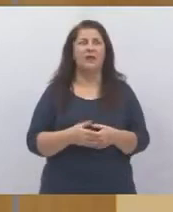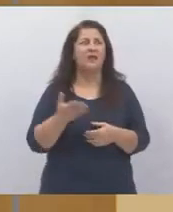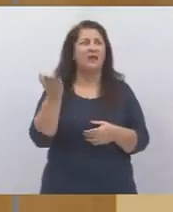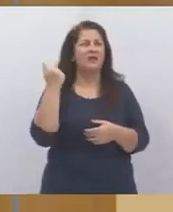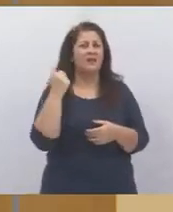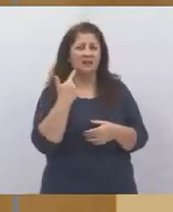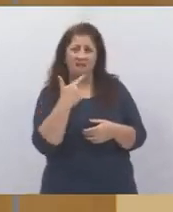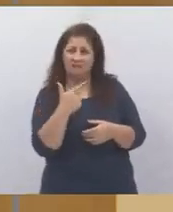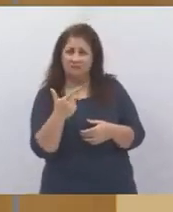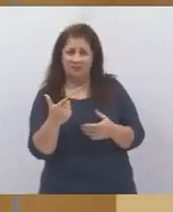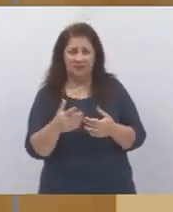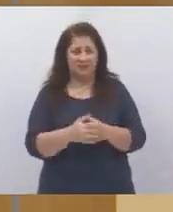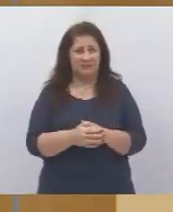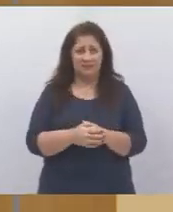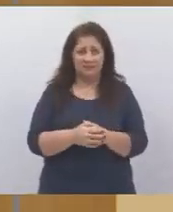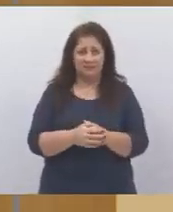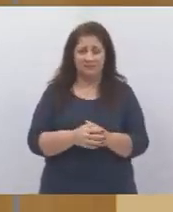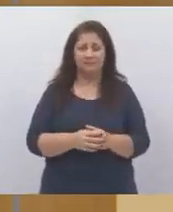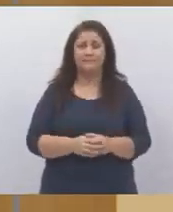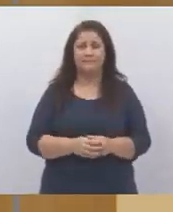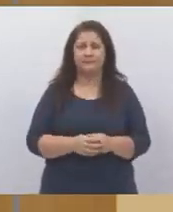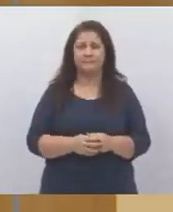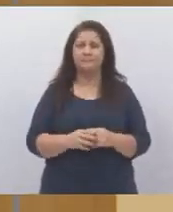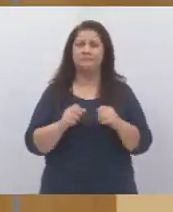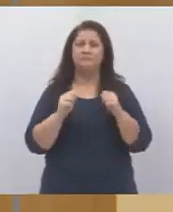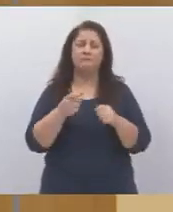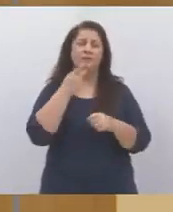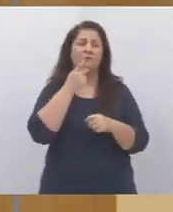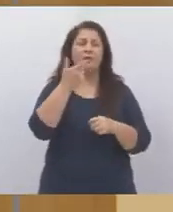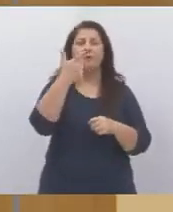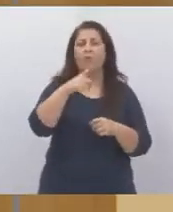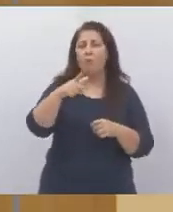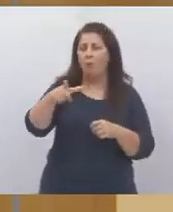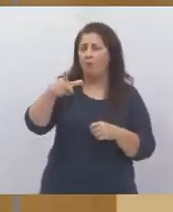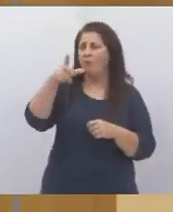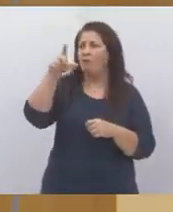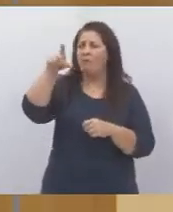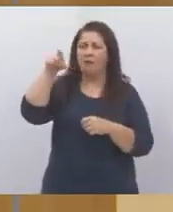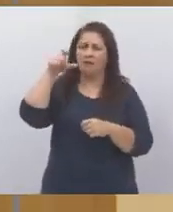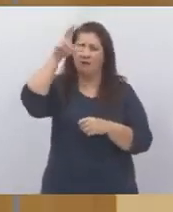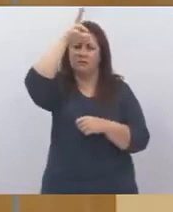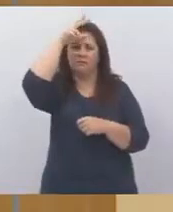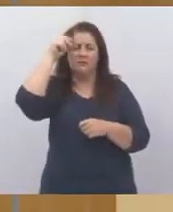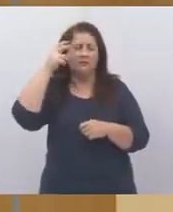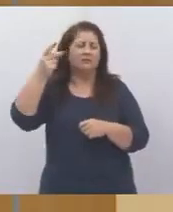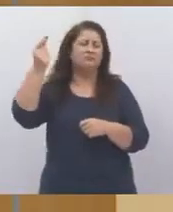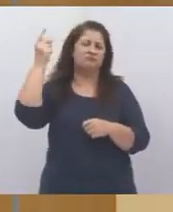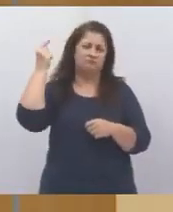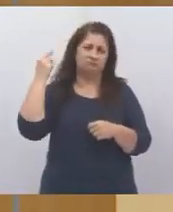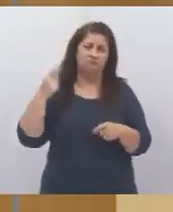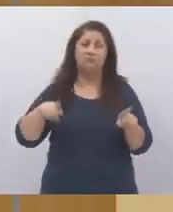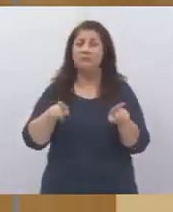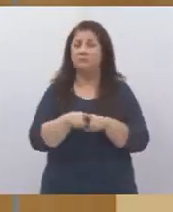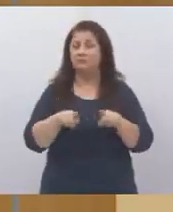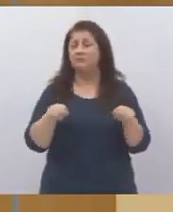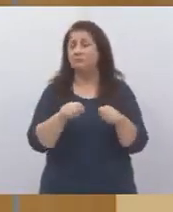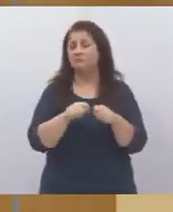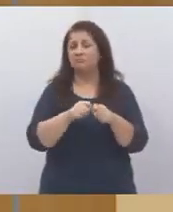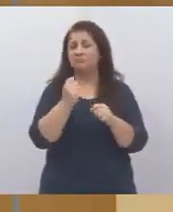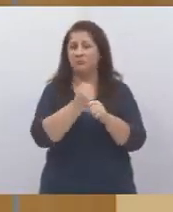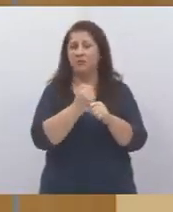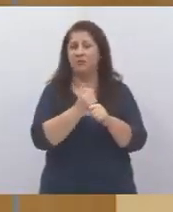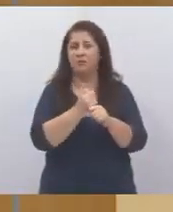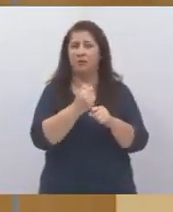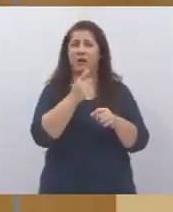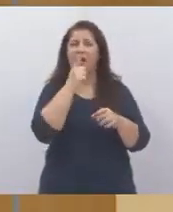não foi feito nada né pelo contrário possa aqui citar outros prefeitos né o Telmo bsl certamente fizeram alguma hora de